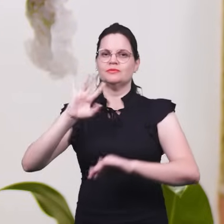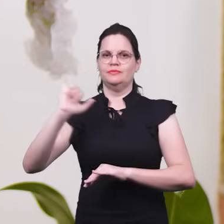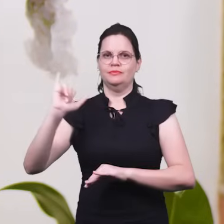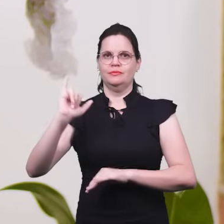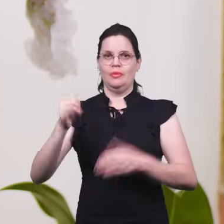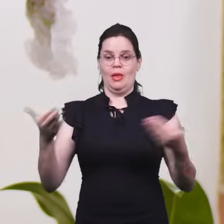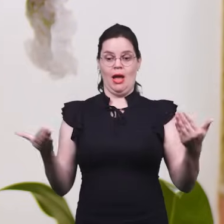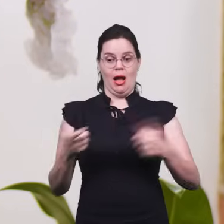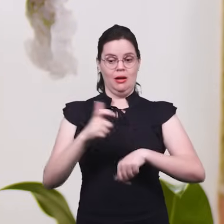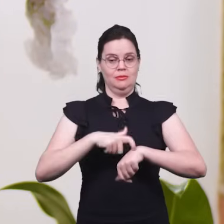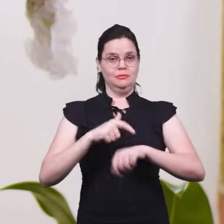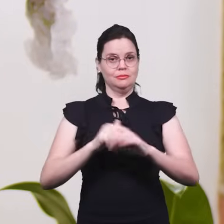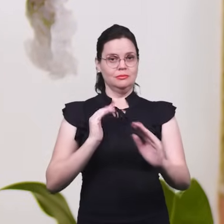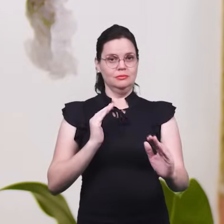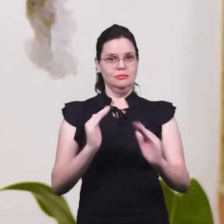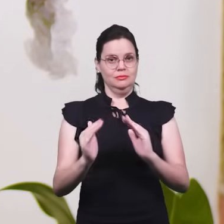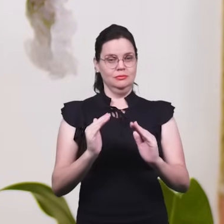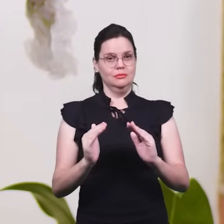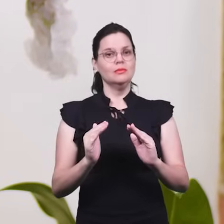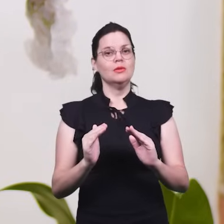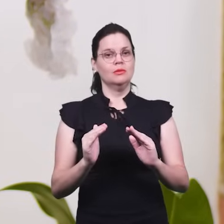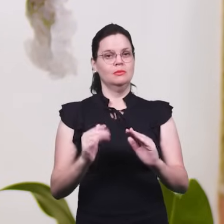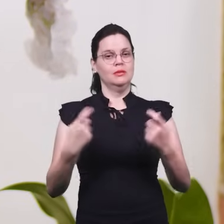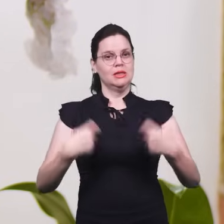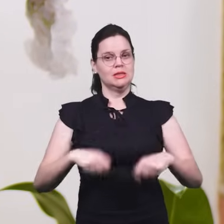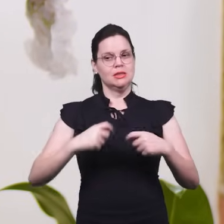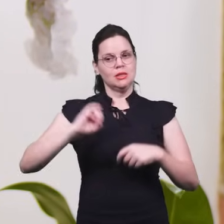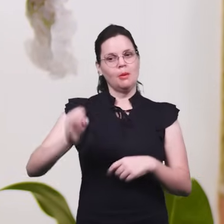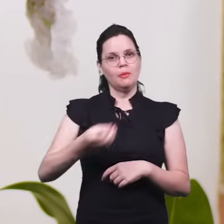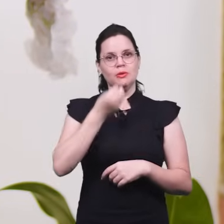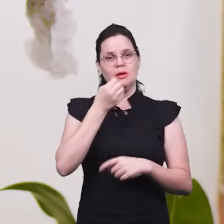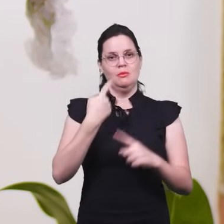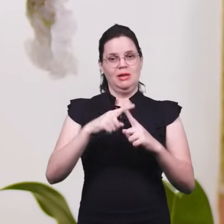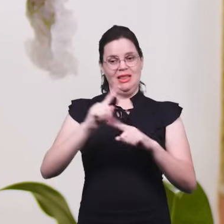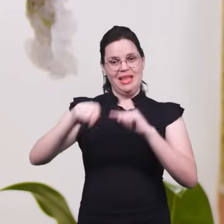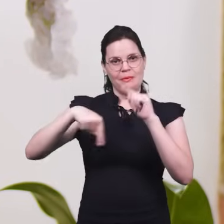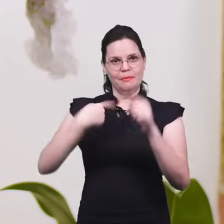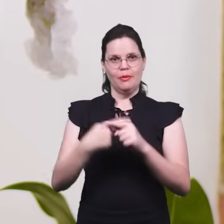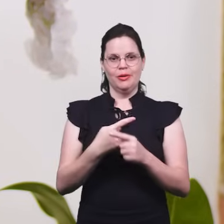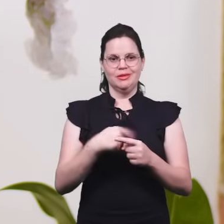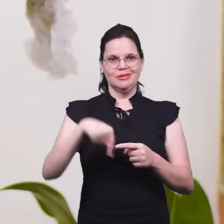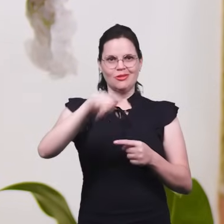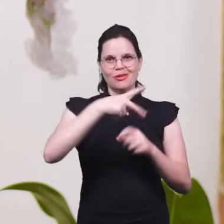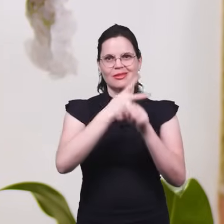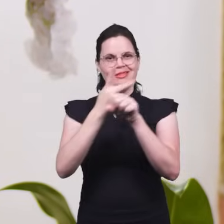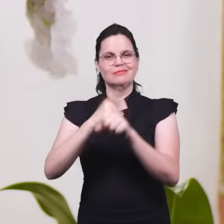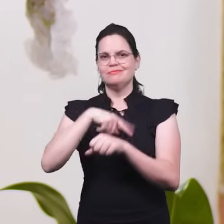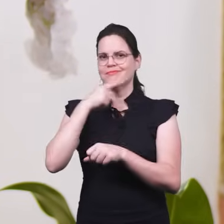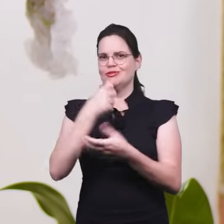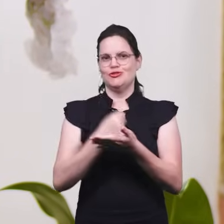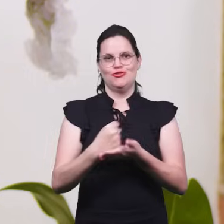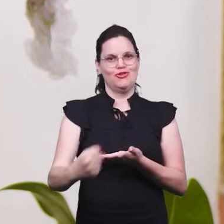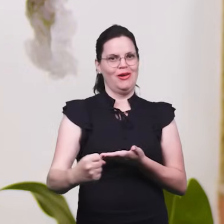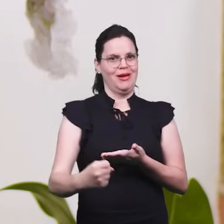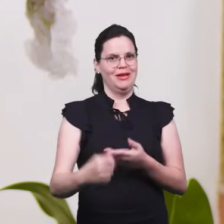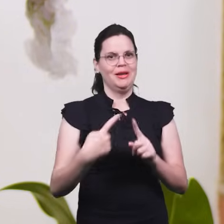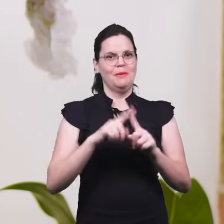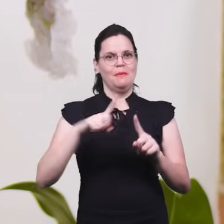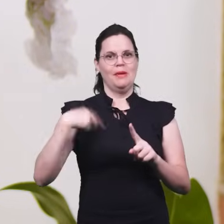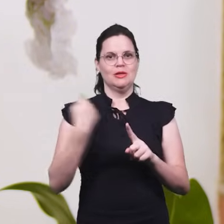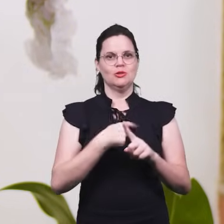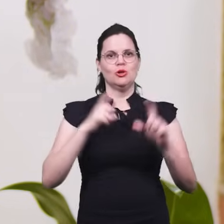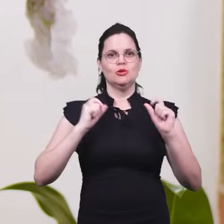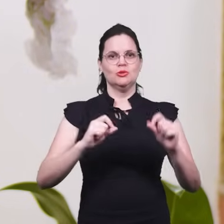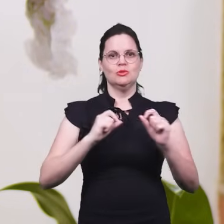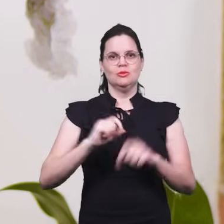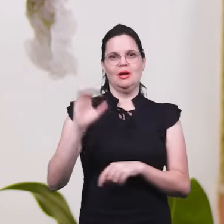esse momento, o mundo procurará por Deus e não achará. Mas hoje nós temos pressa, porque nós sabemos que Deus